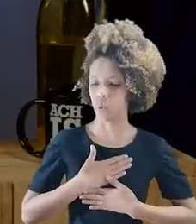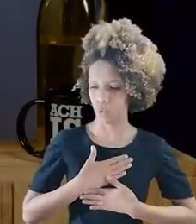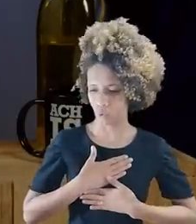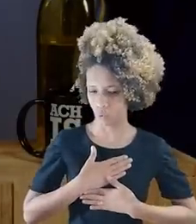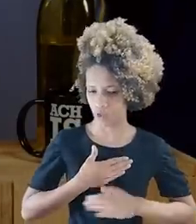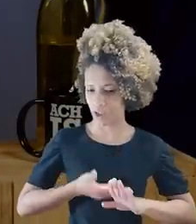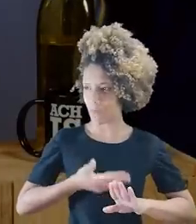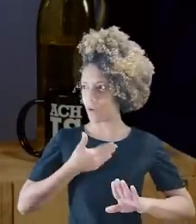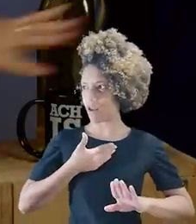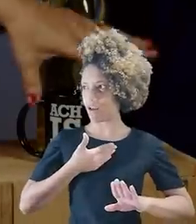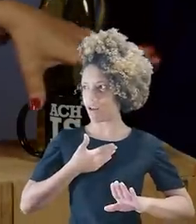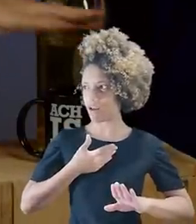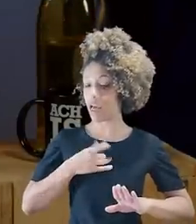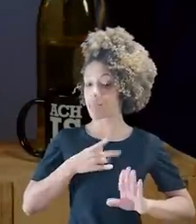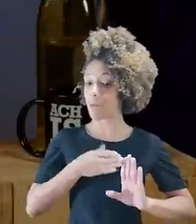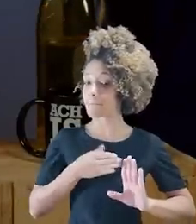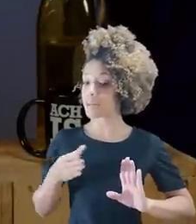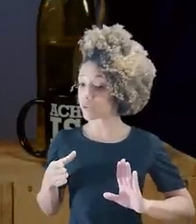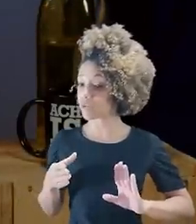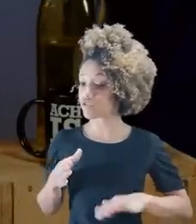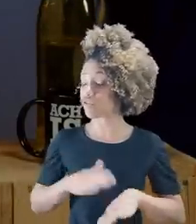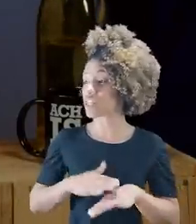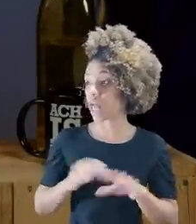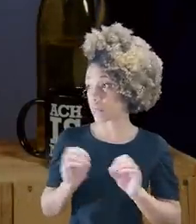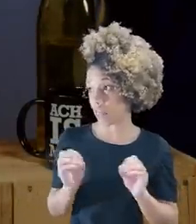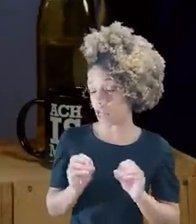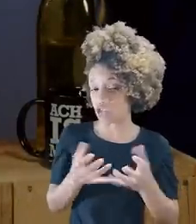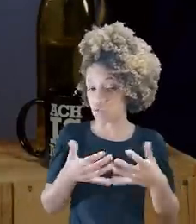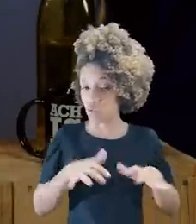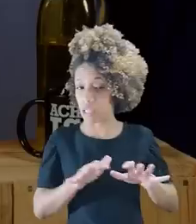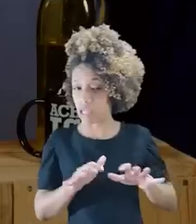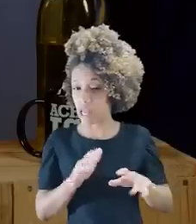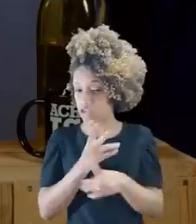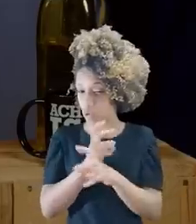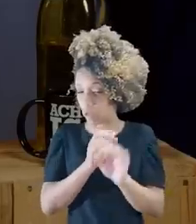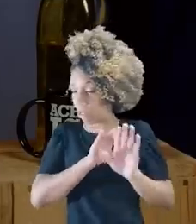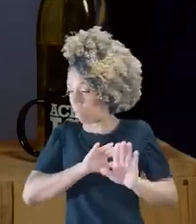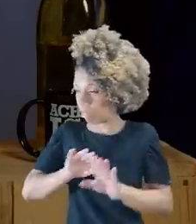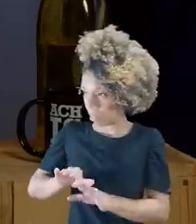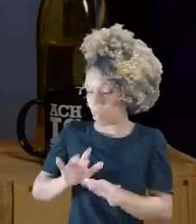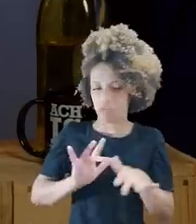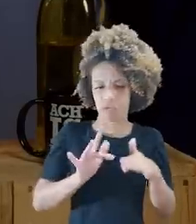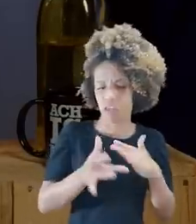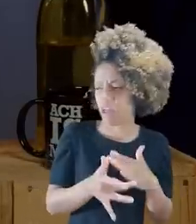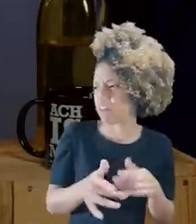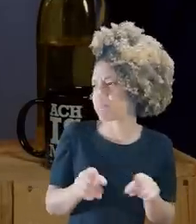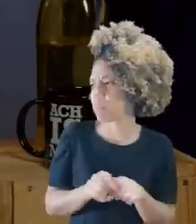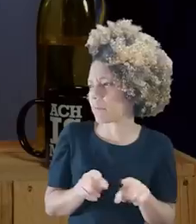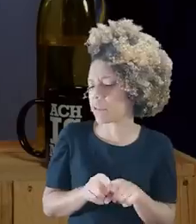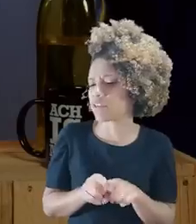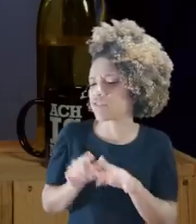pra praia vou tô com meu F chega em casa acabou desliga entendeu desliga sem exer sem a gente faz se a gente não fizer esses